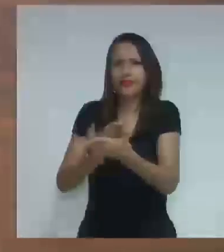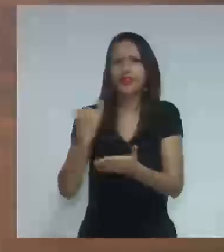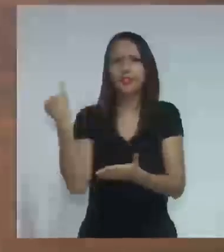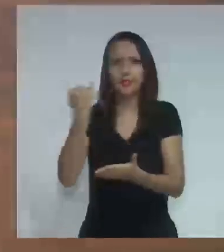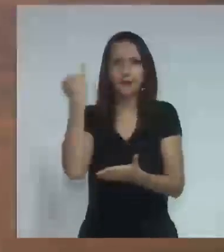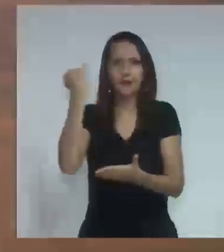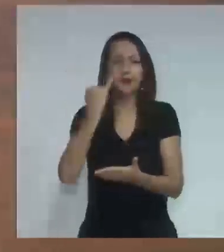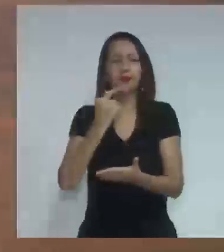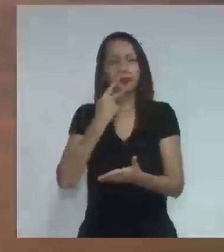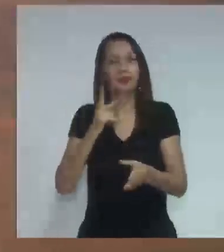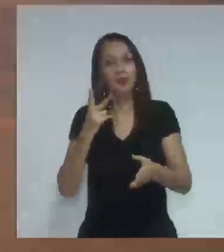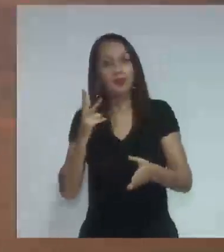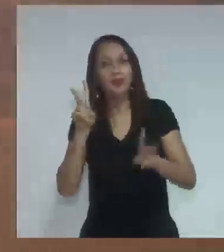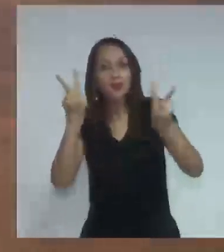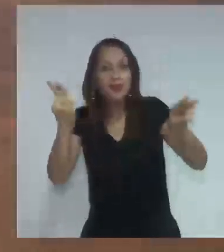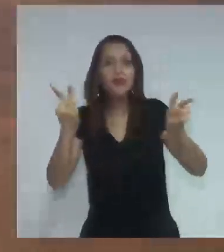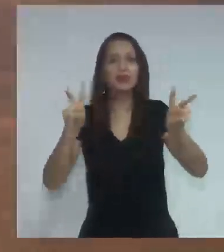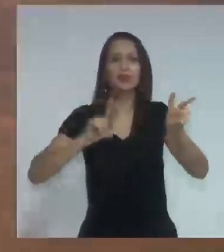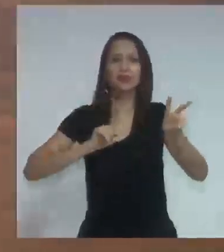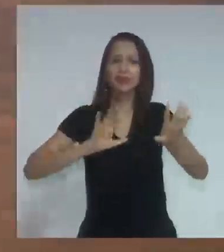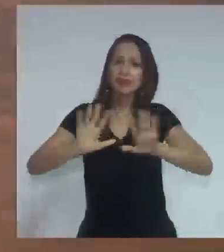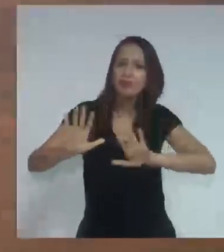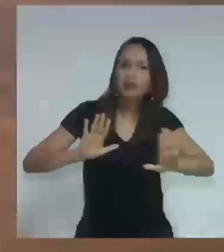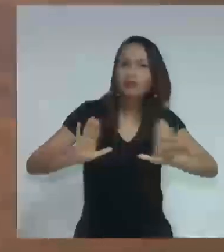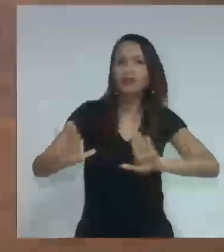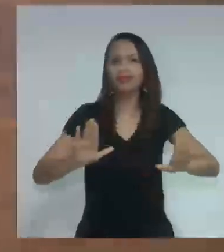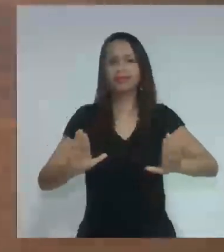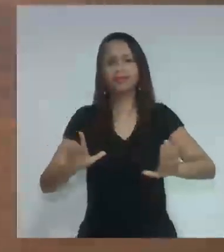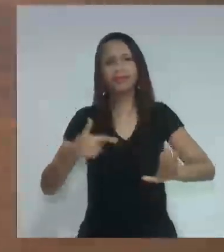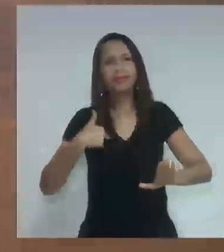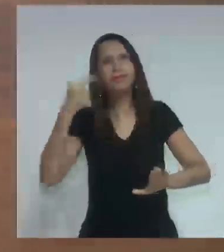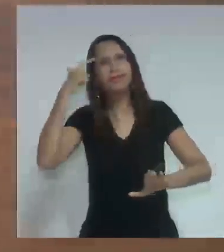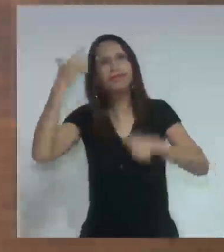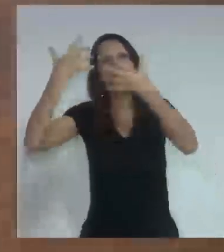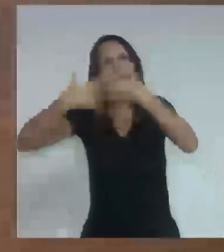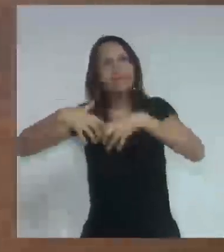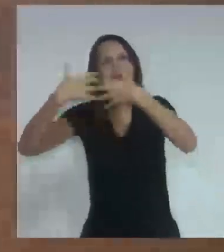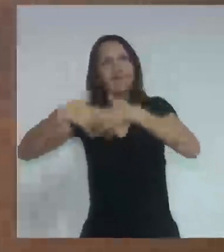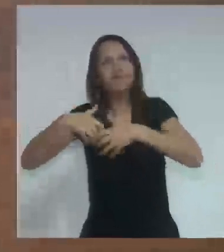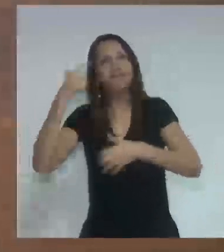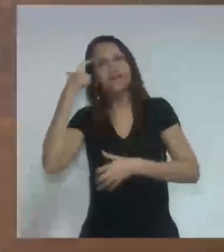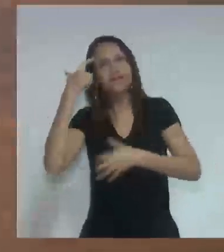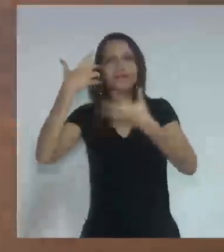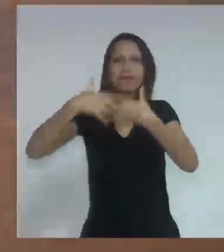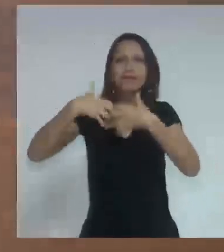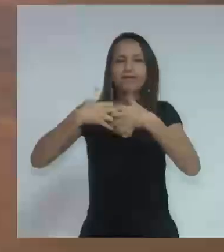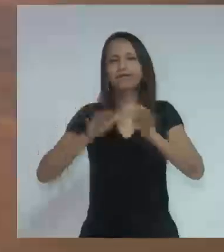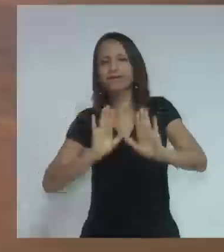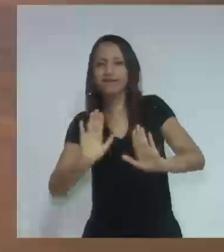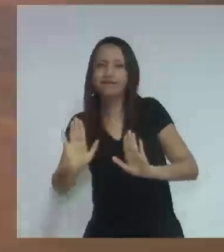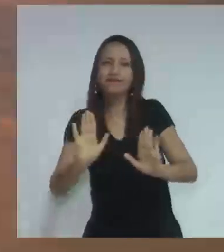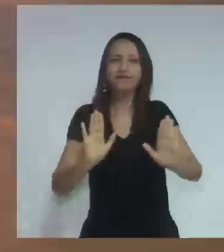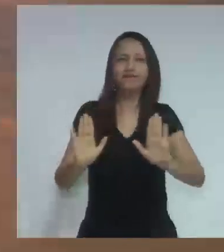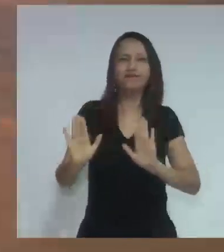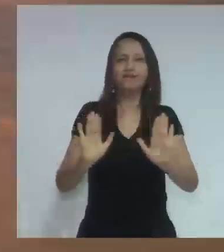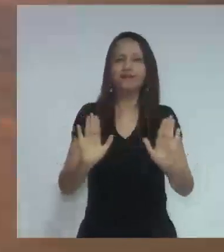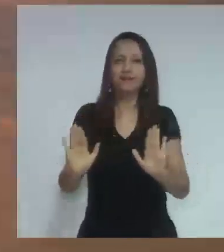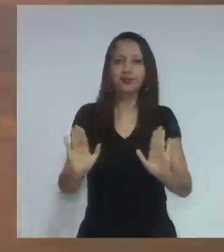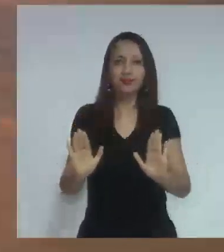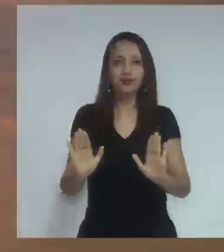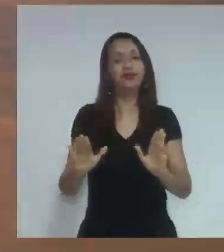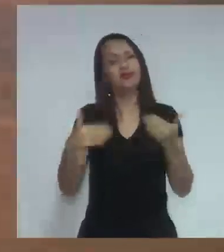sobre prudência, Geraldinho, prudência. E eu pensando esses dias, falando um pouquinho sobre prudência. E